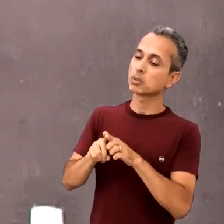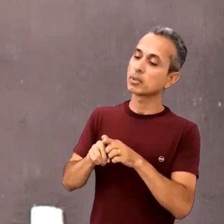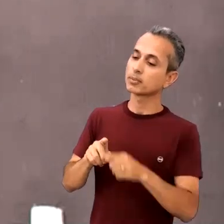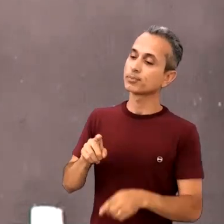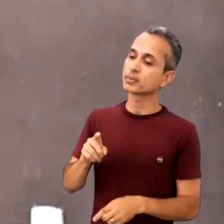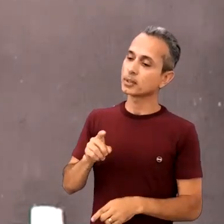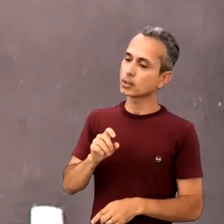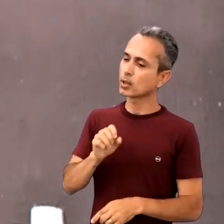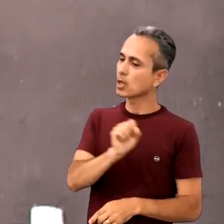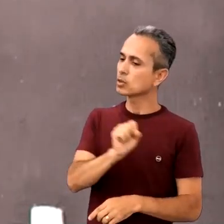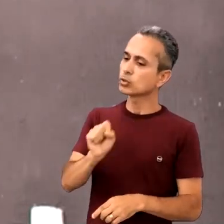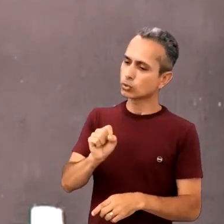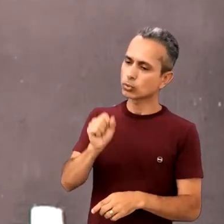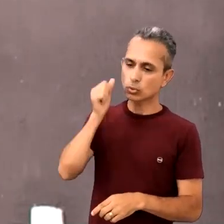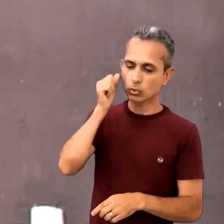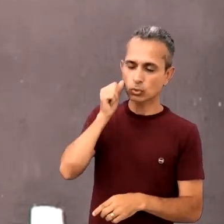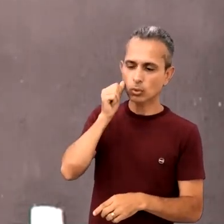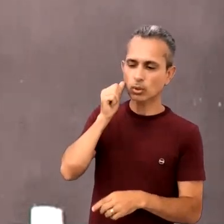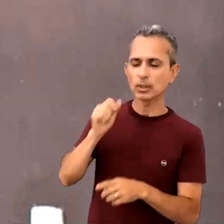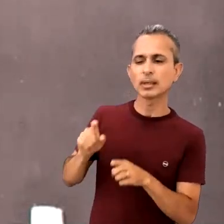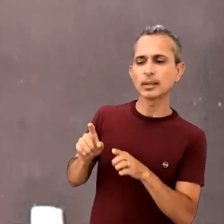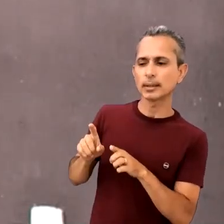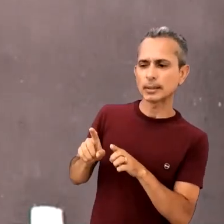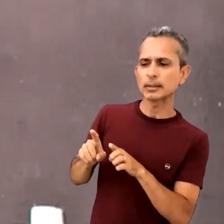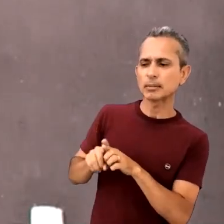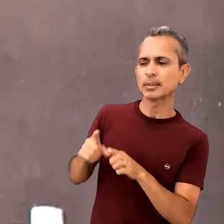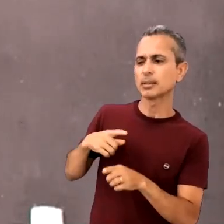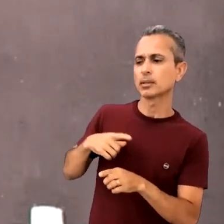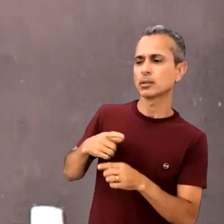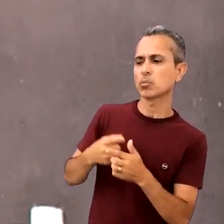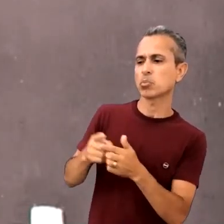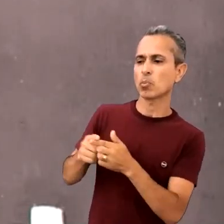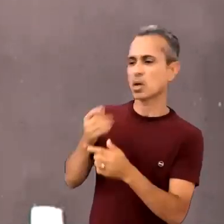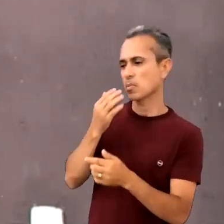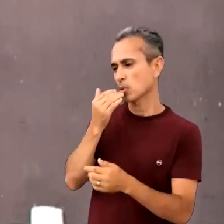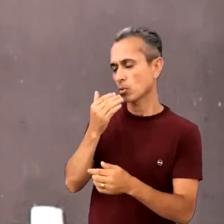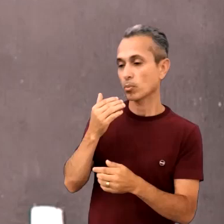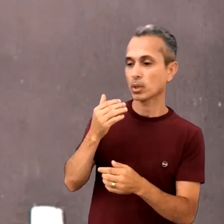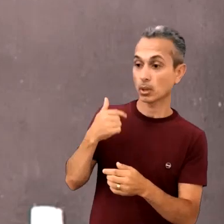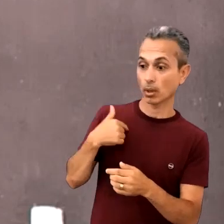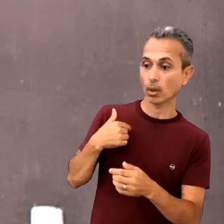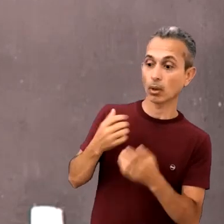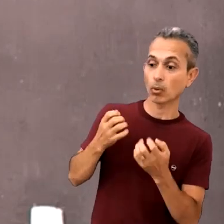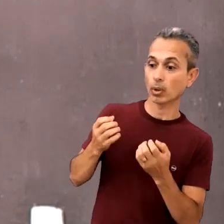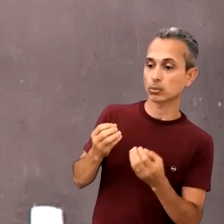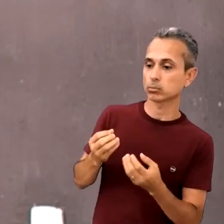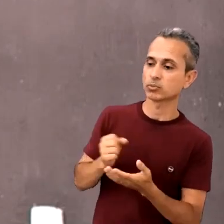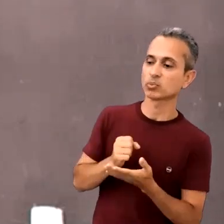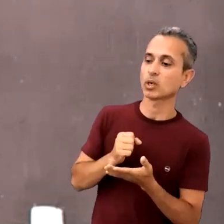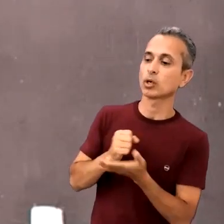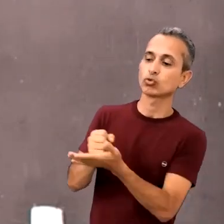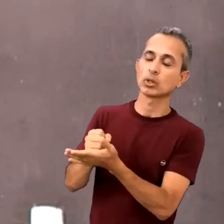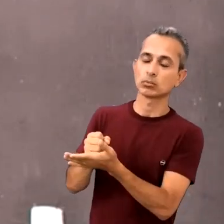quero ajudar. E ele ainda se preocupou com o bem-estar, com a alimentação dela.